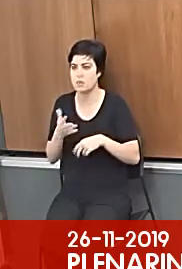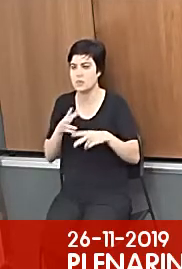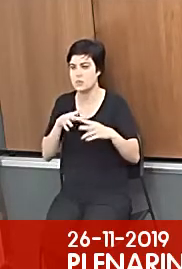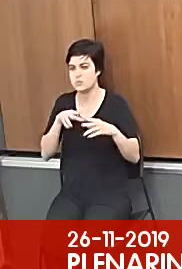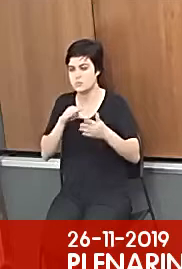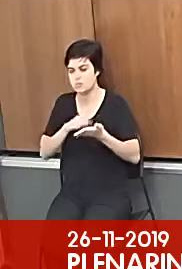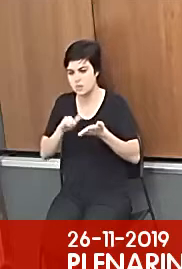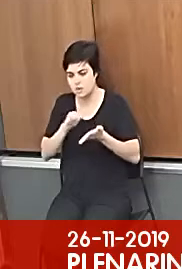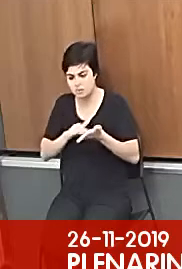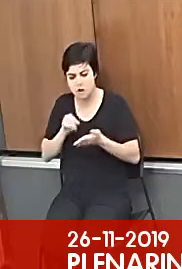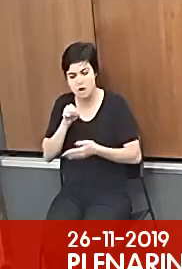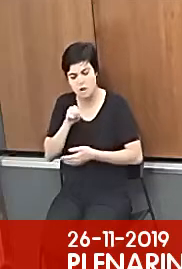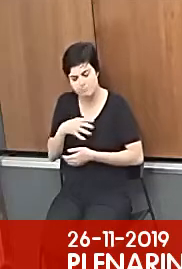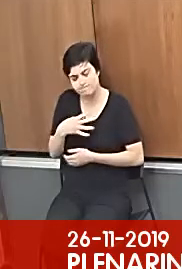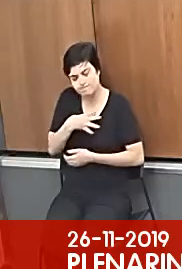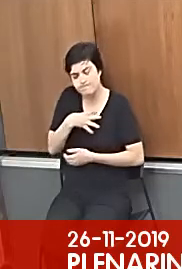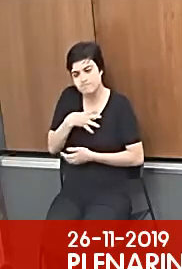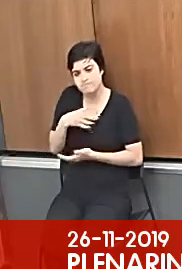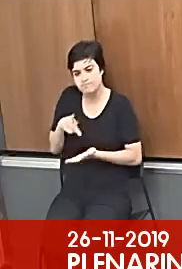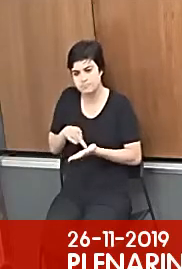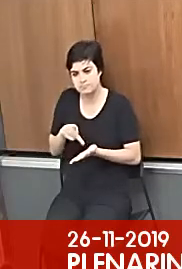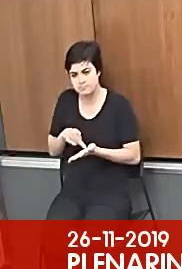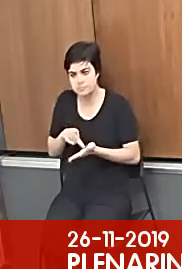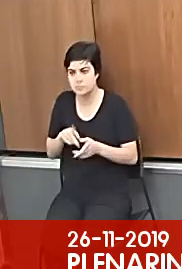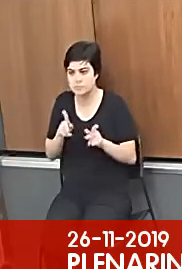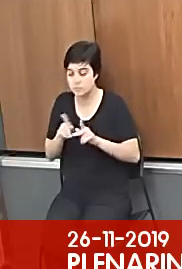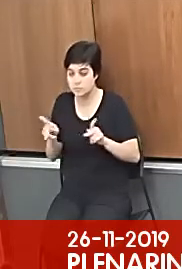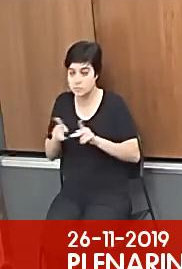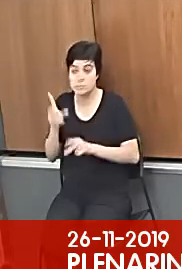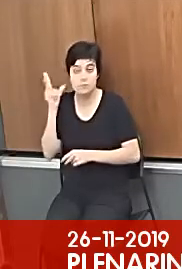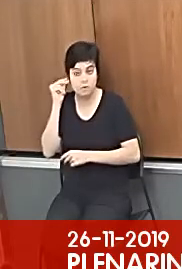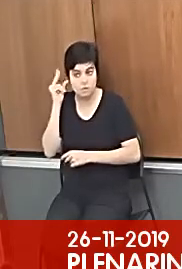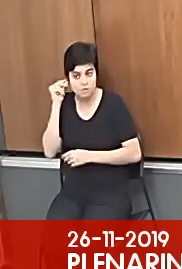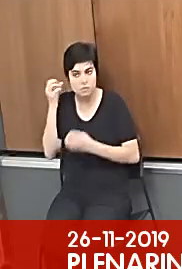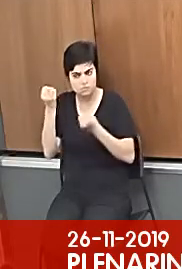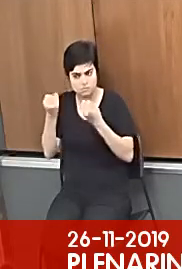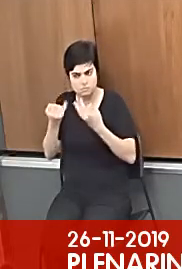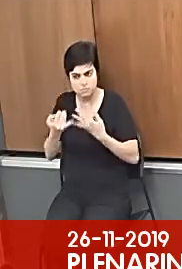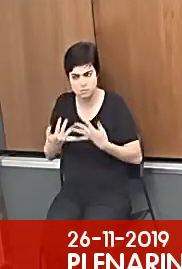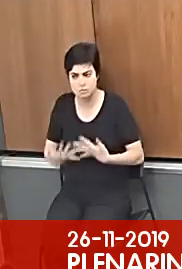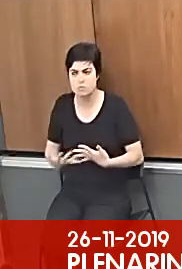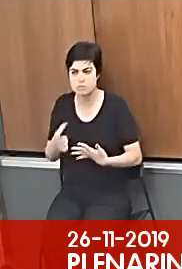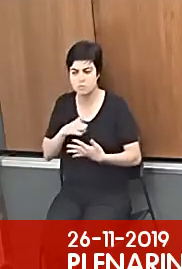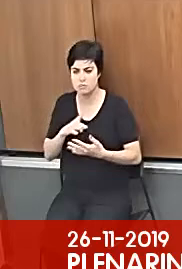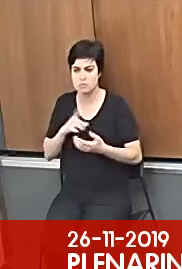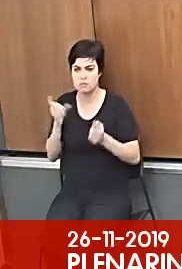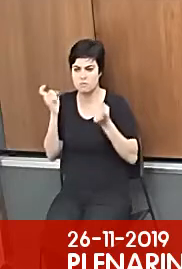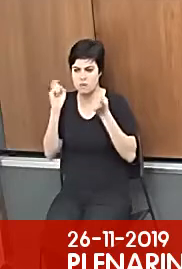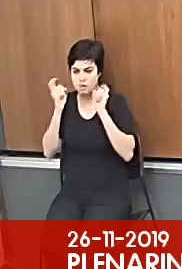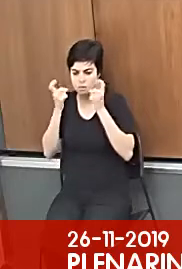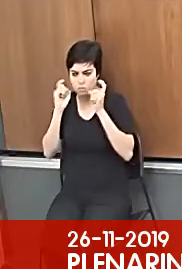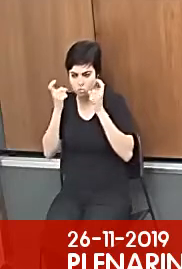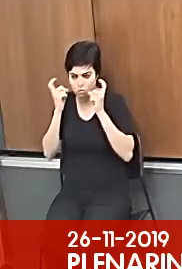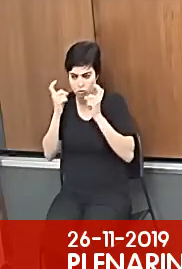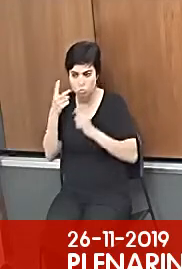foi sensível. O professor Marcelo acabou de falar de uma reunião que teve durante